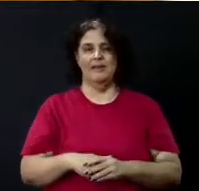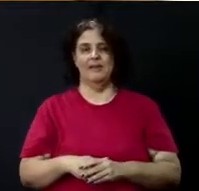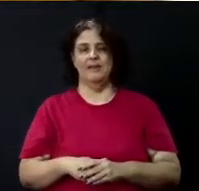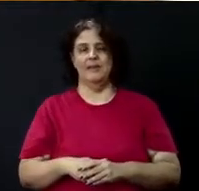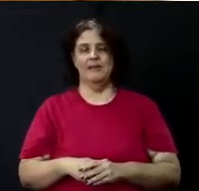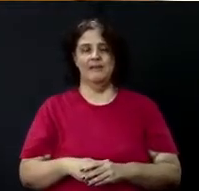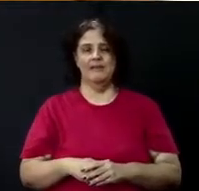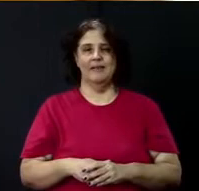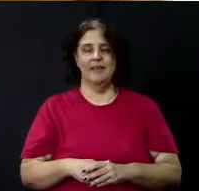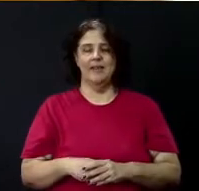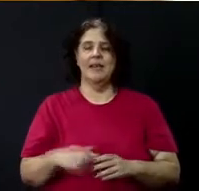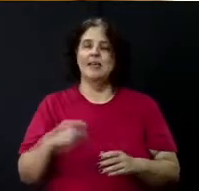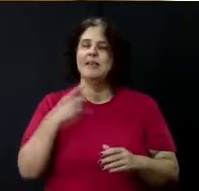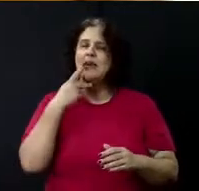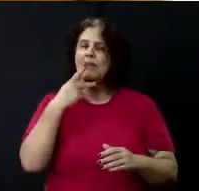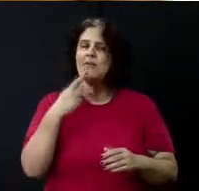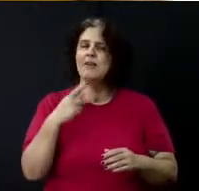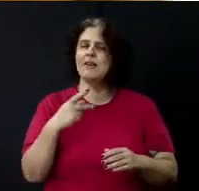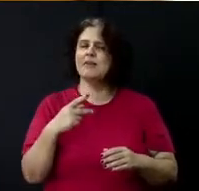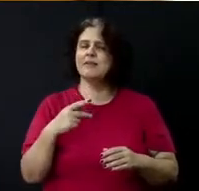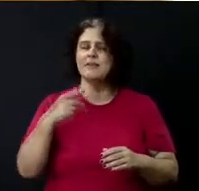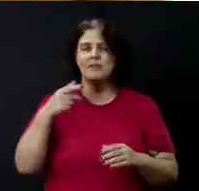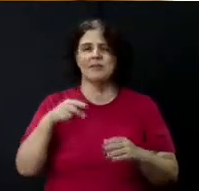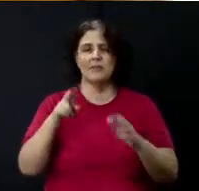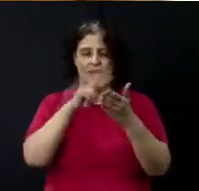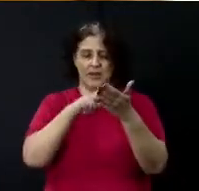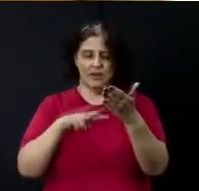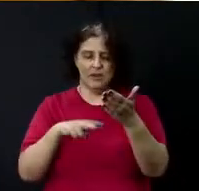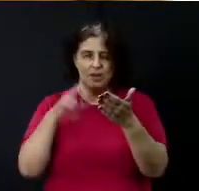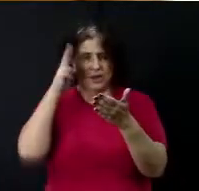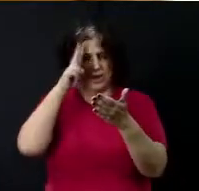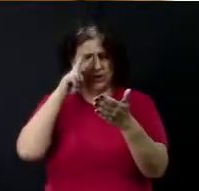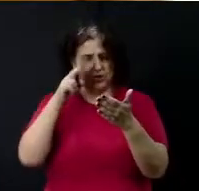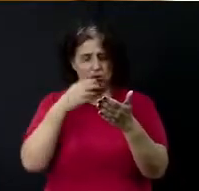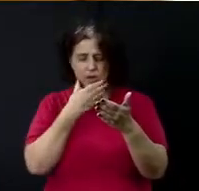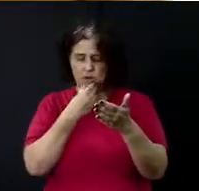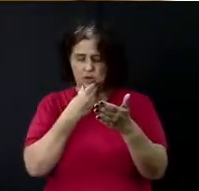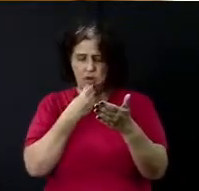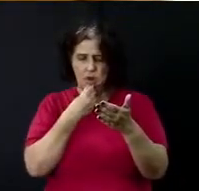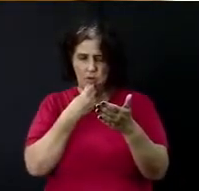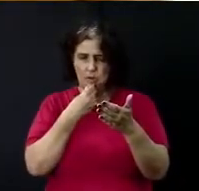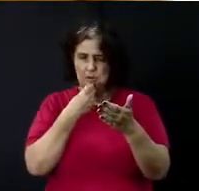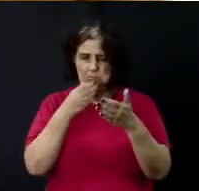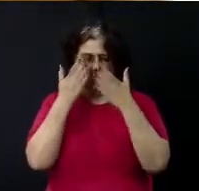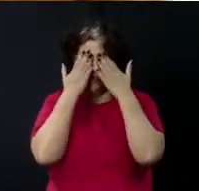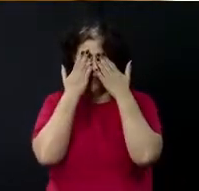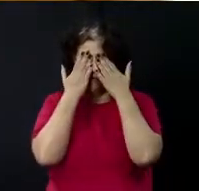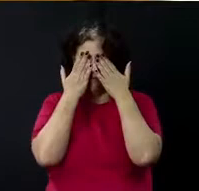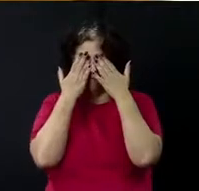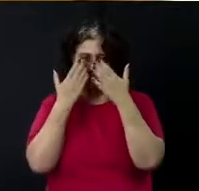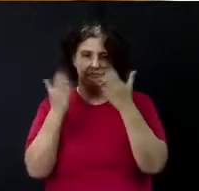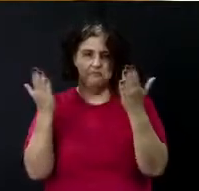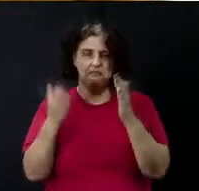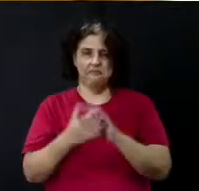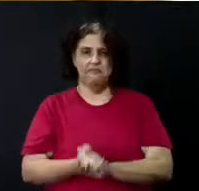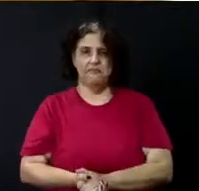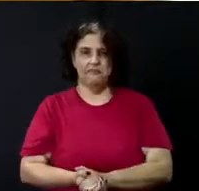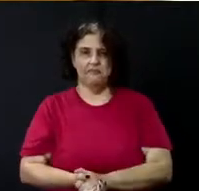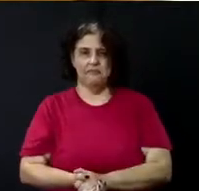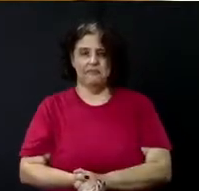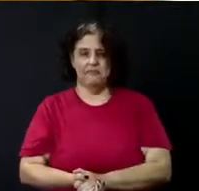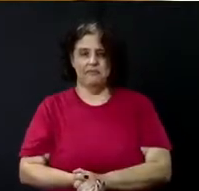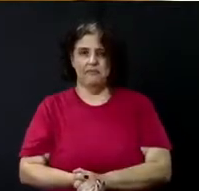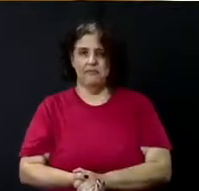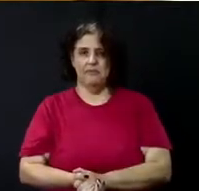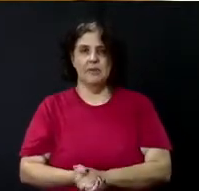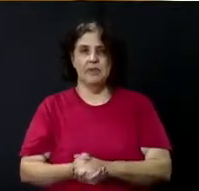homem antes de ver. E o que nos é dito? Primeiro, é nos dito que ele era